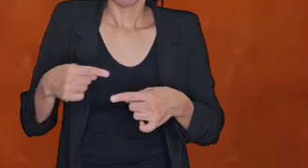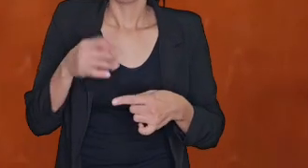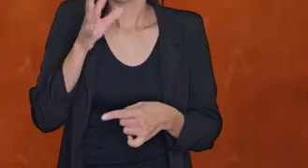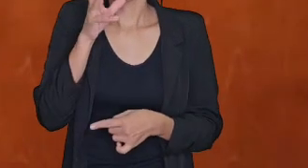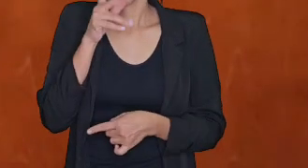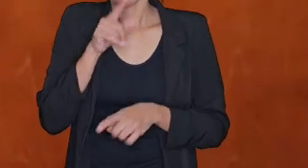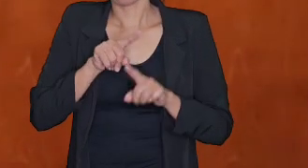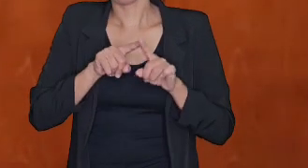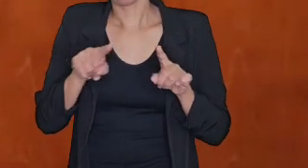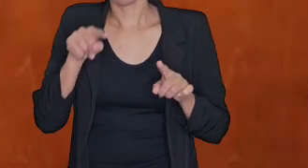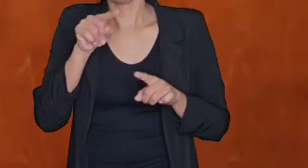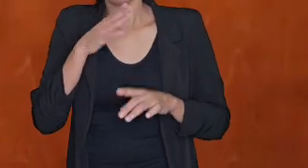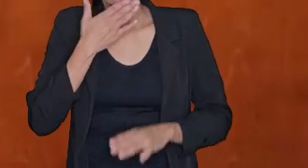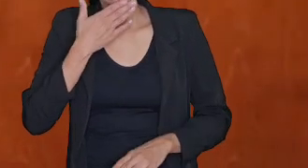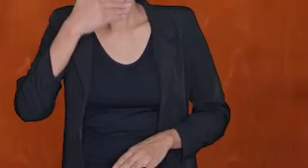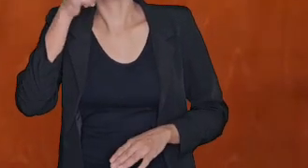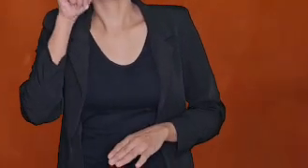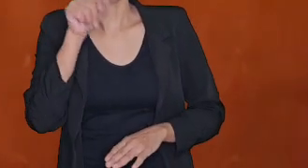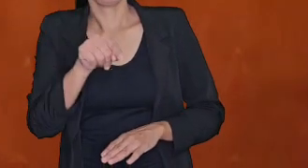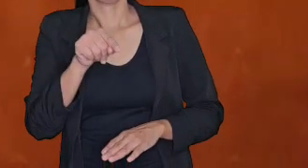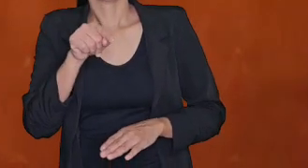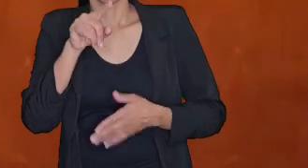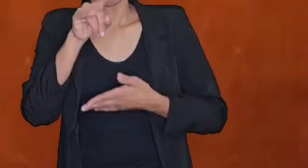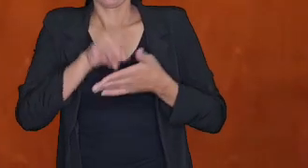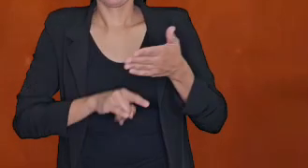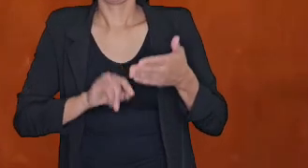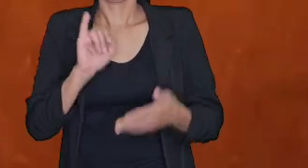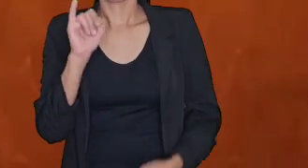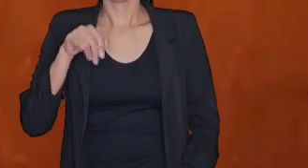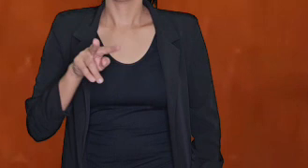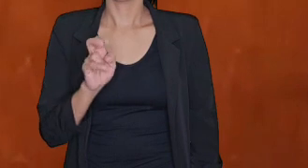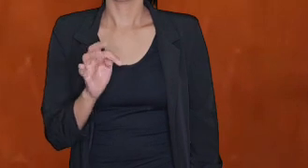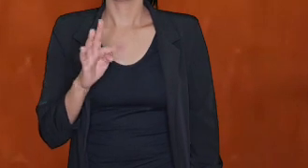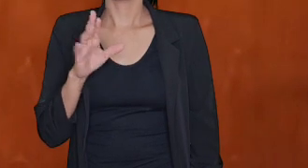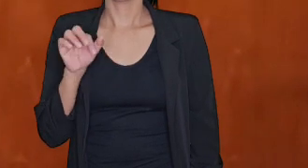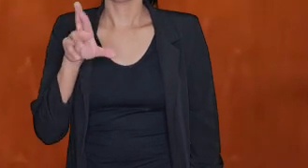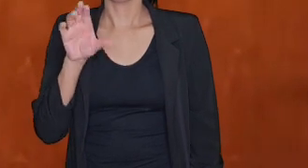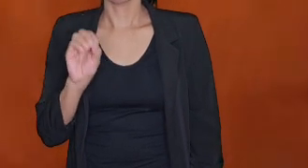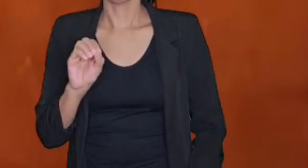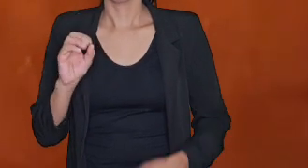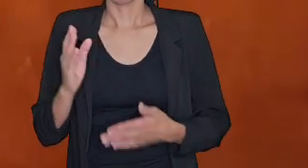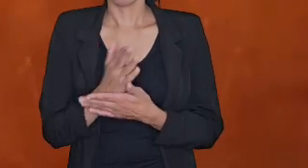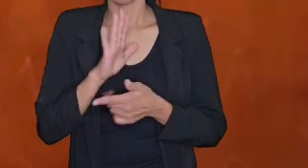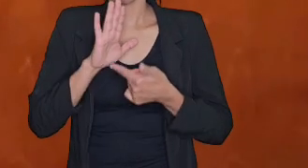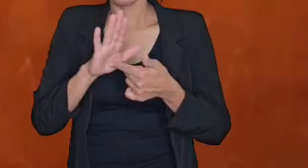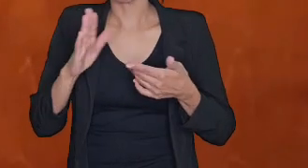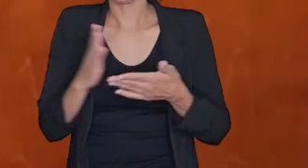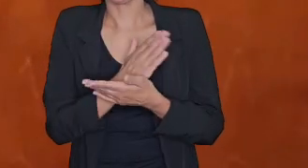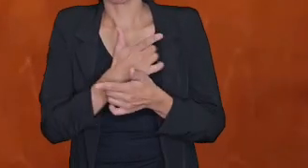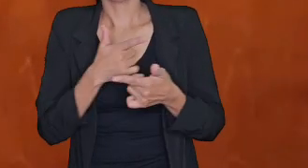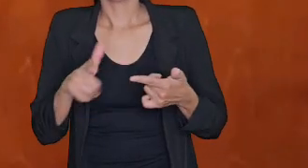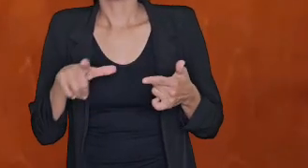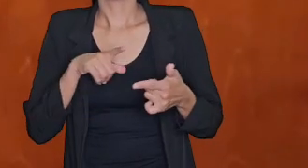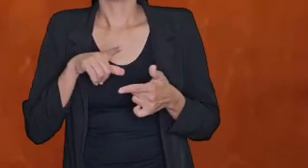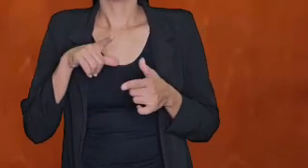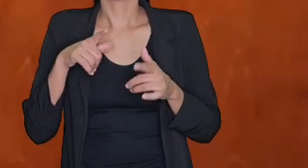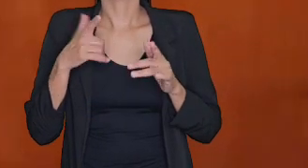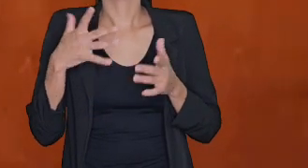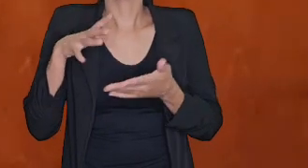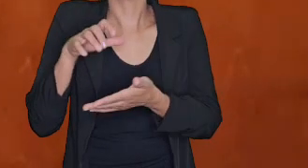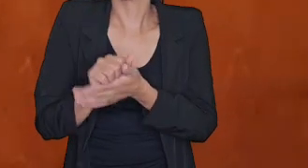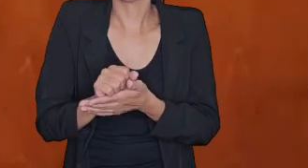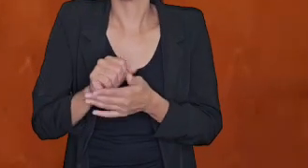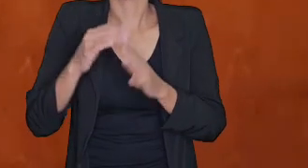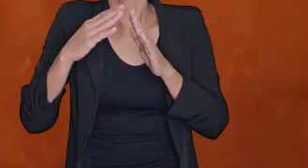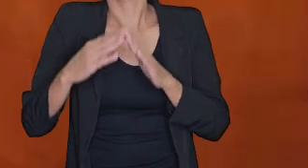Então, realmente, isso tem passado de maneira devagar, mas o marco foi a questão desse inventário. Vou citar alguns casos aqui, a